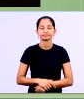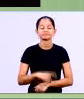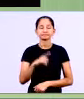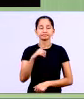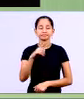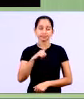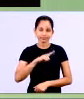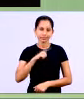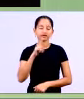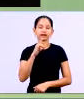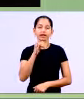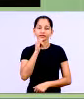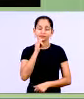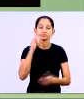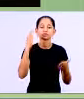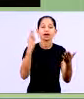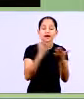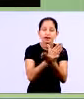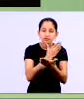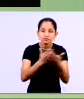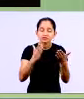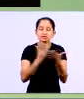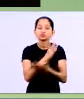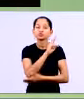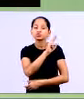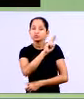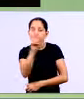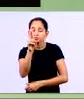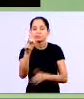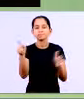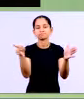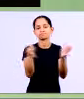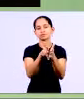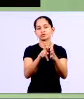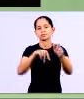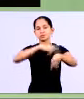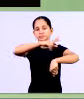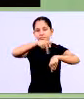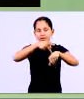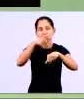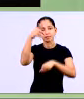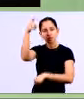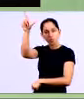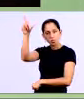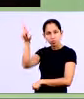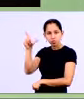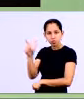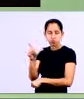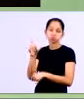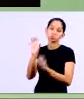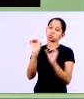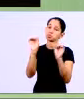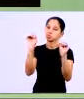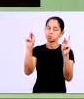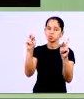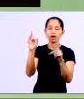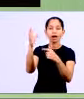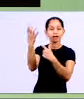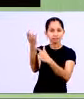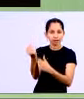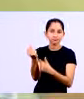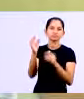quando esses nomes, esse trema aparecer em nomes próprios, estrangeiros e em suas derivações. Sim,